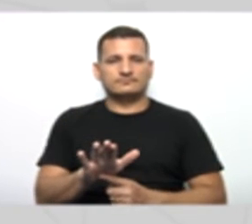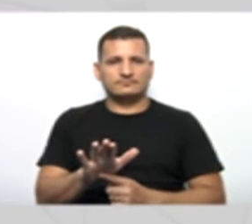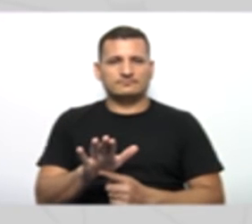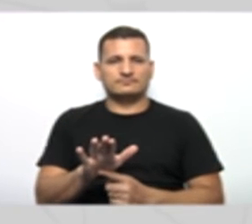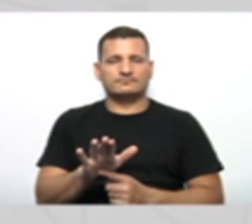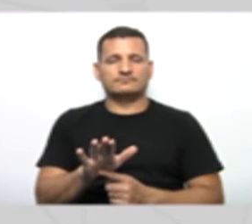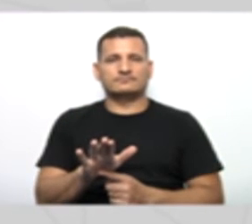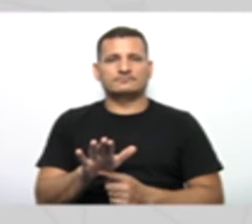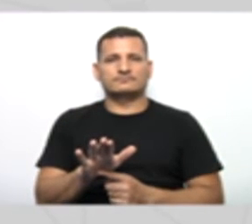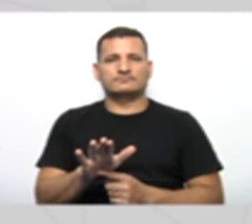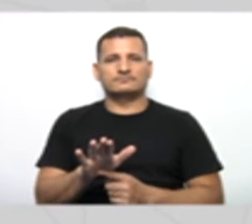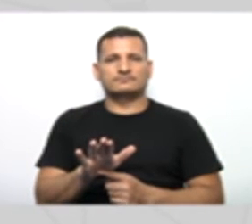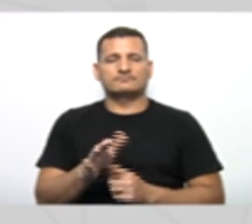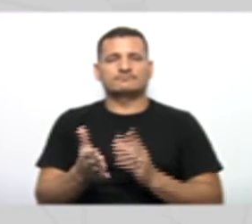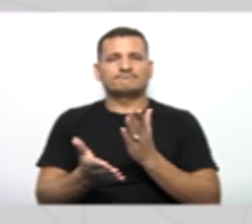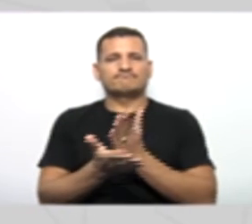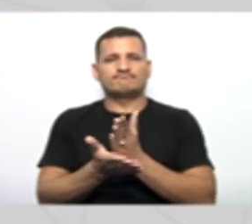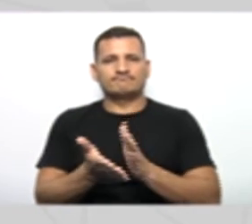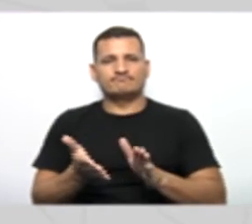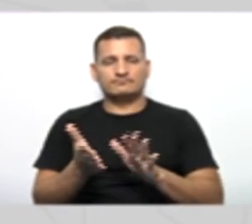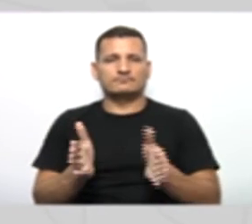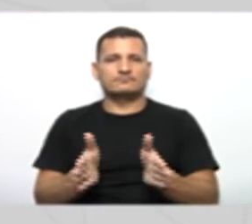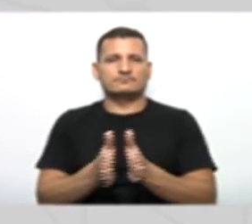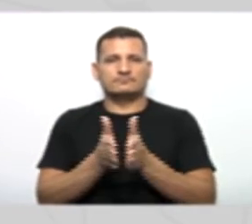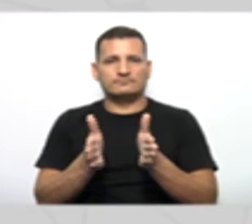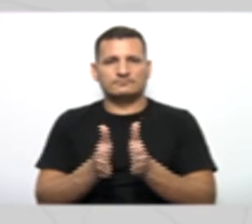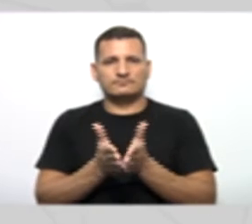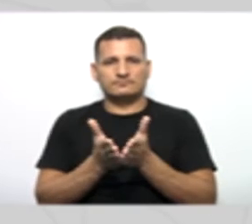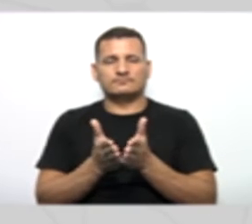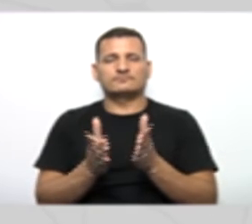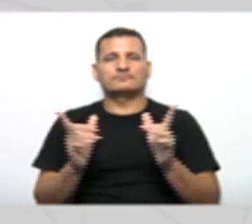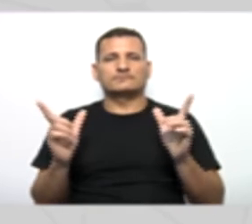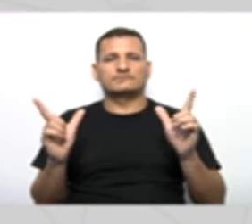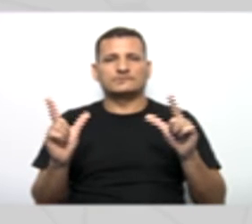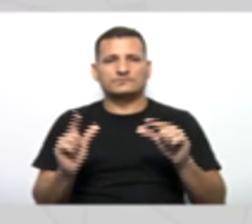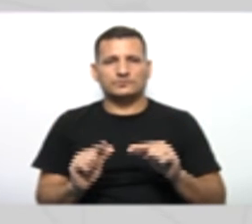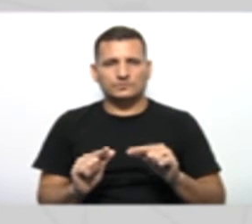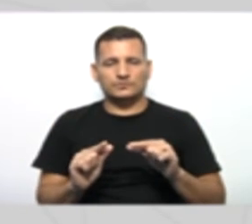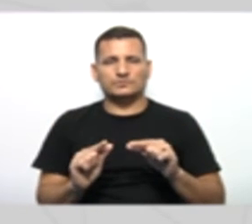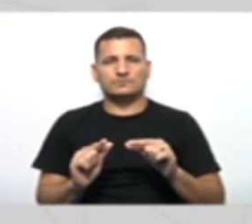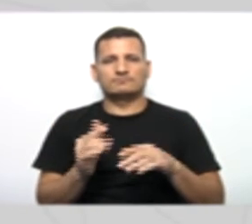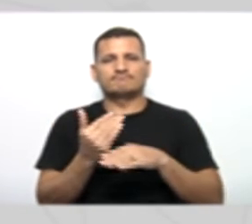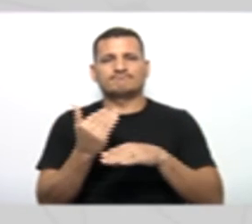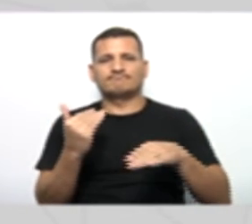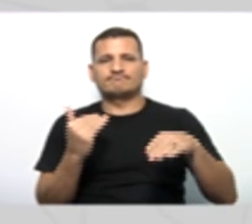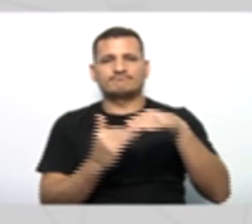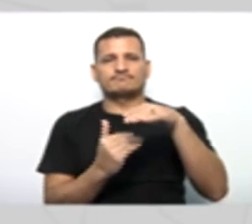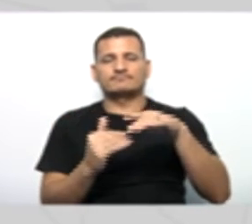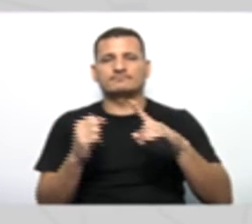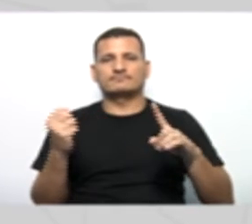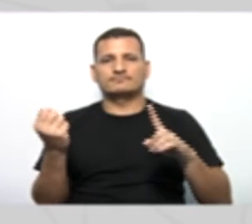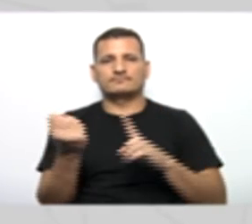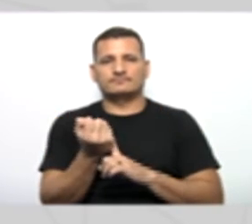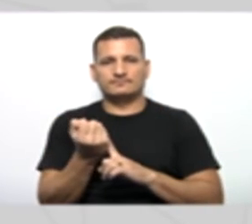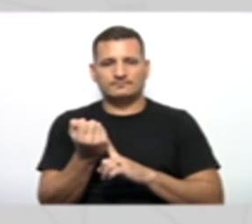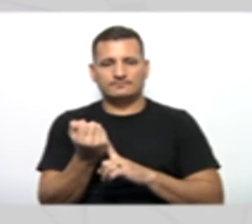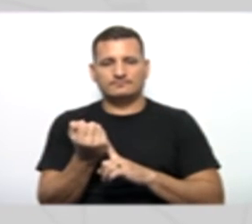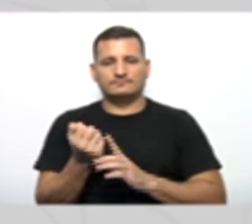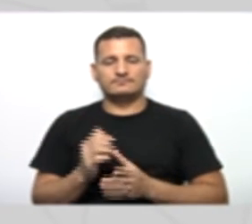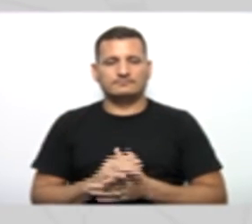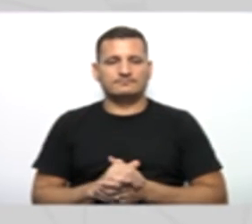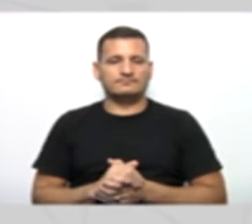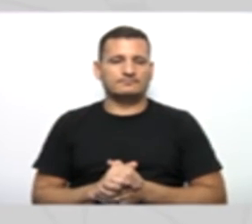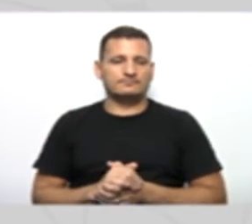a erradicação da pobreza e a redução das desigualdades sociais. Ou,